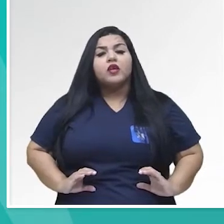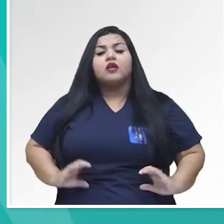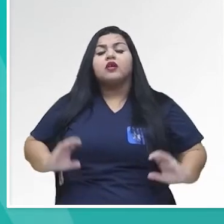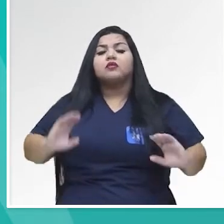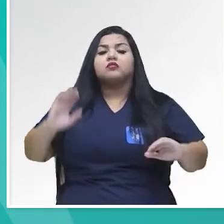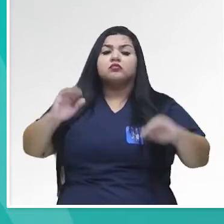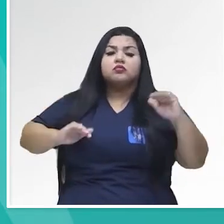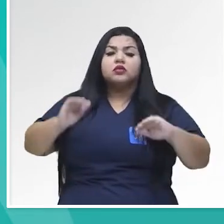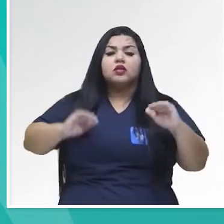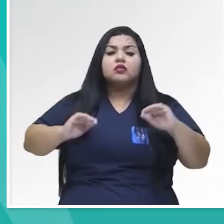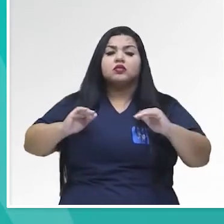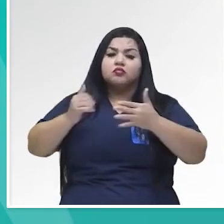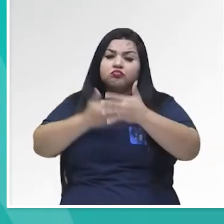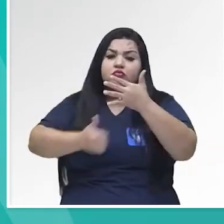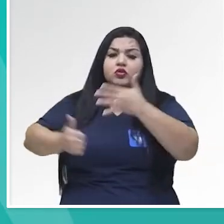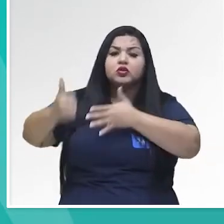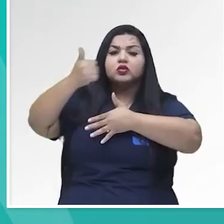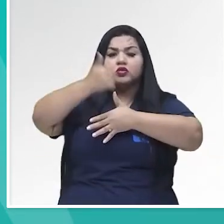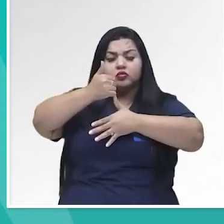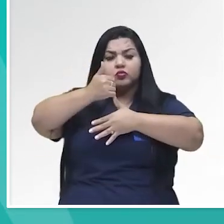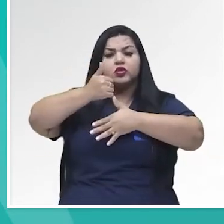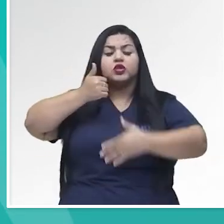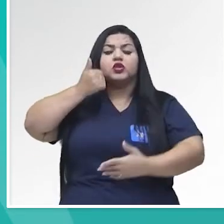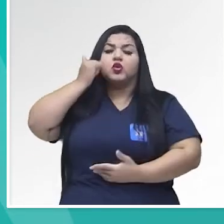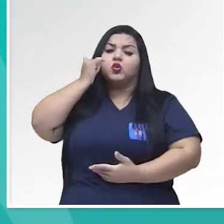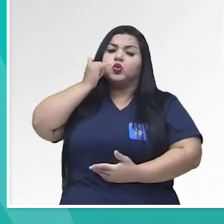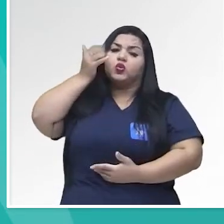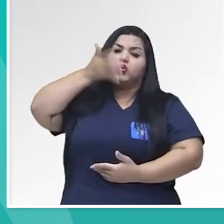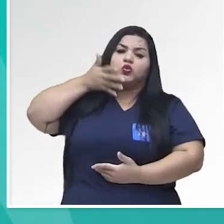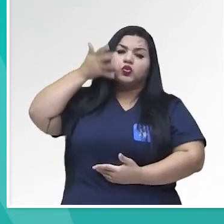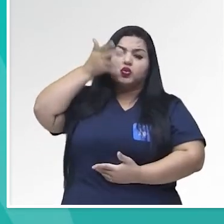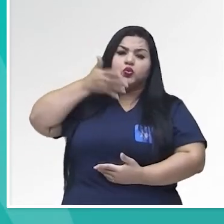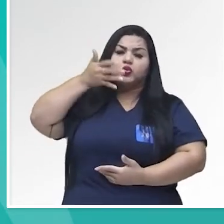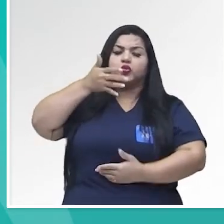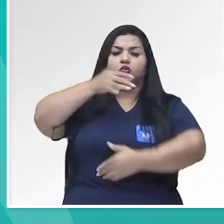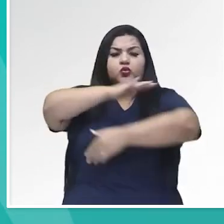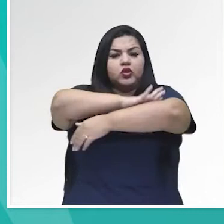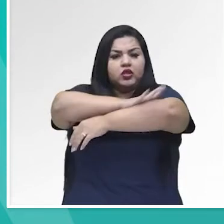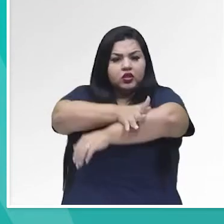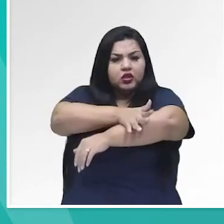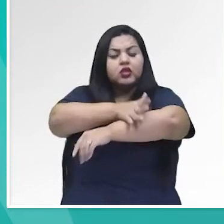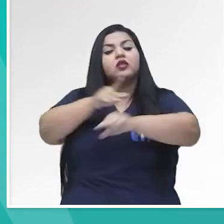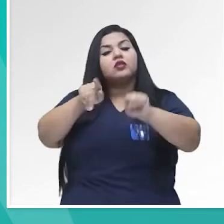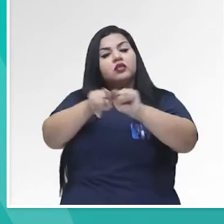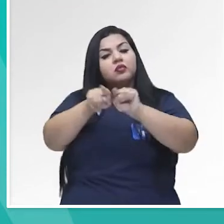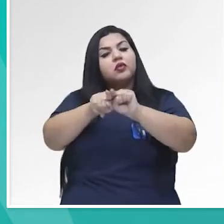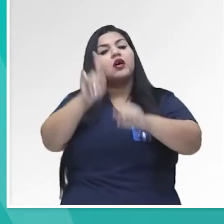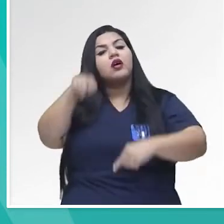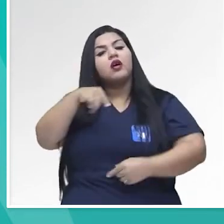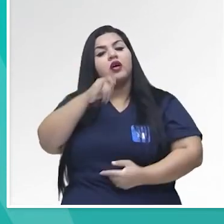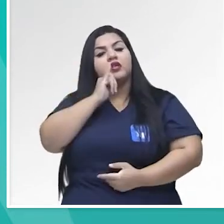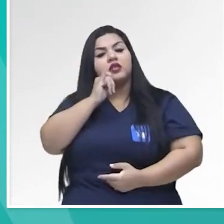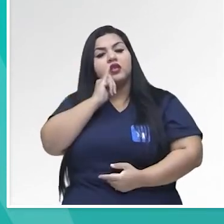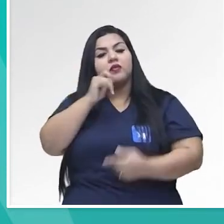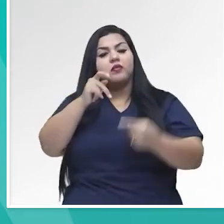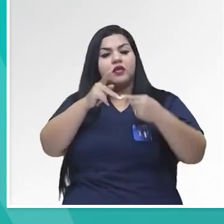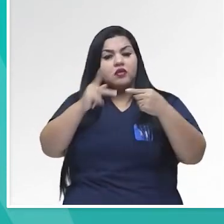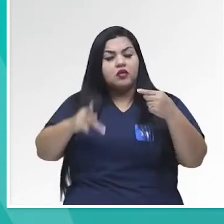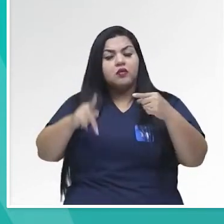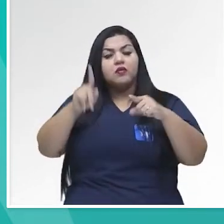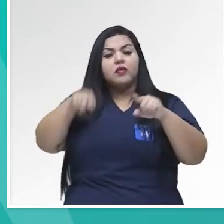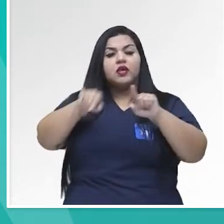forma privilegia o discurso racista, né? Isso é um exemplo também de paradigma que muitas das vezes uma sociedade